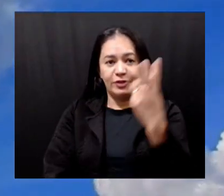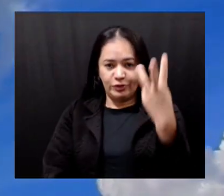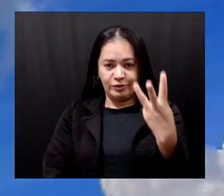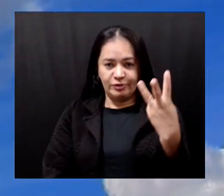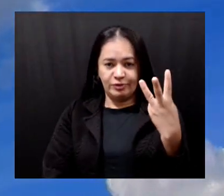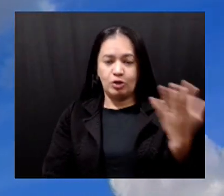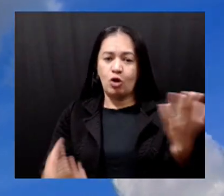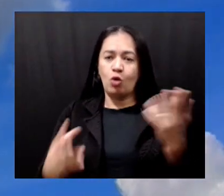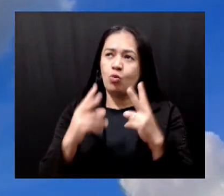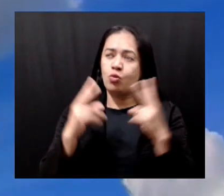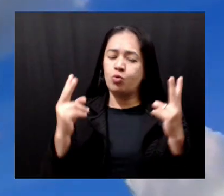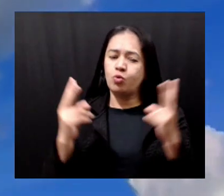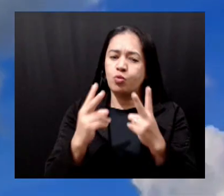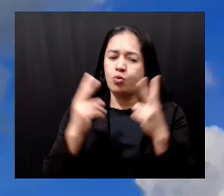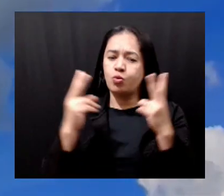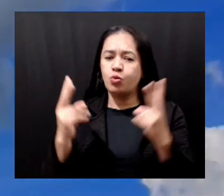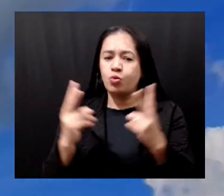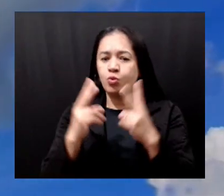mais intensos hoje,